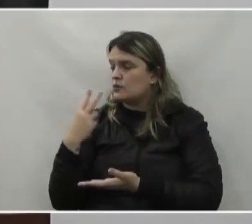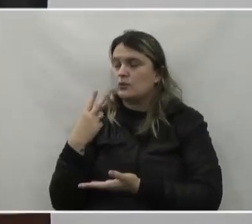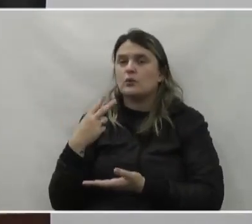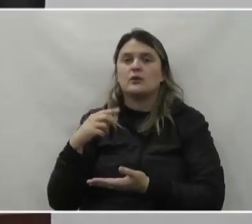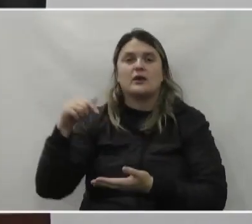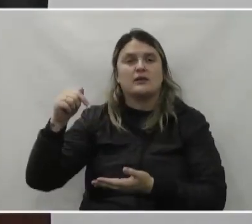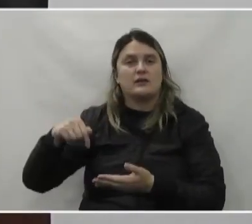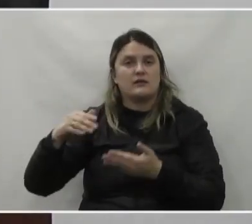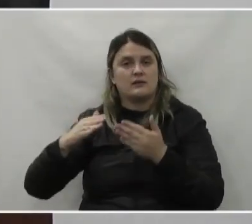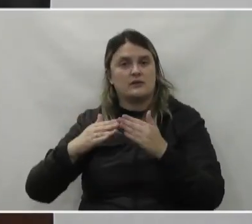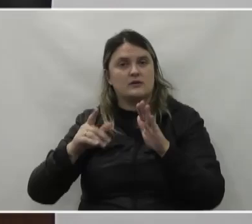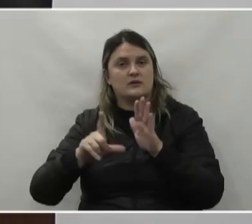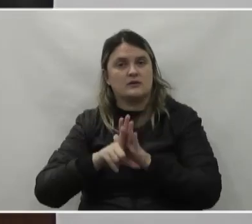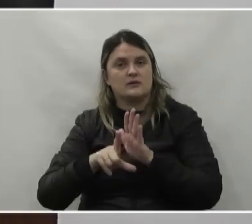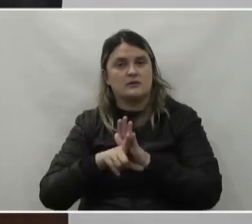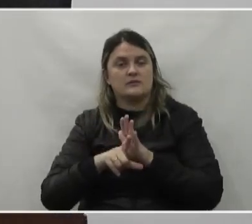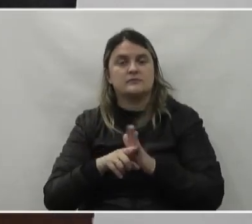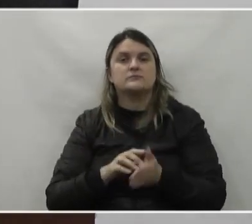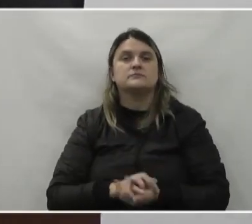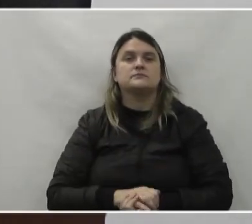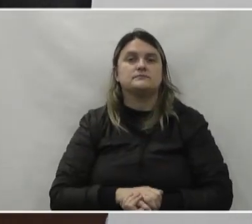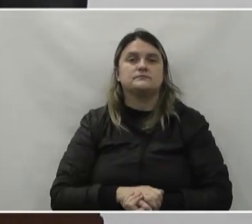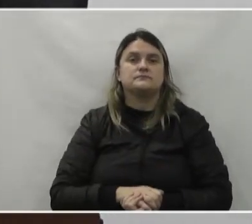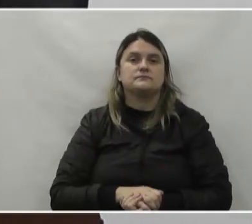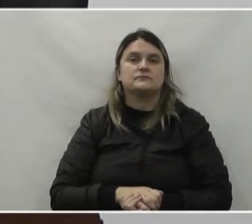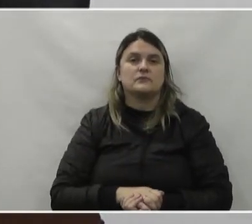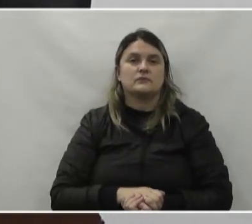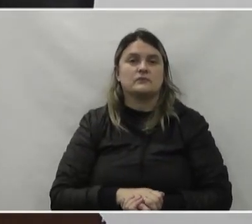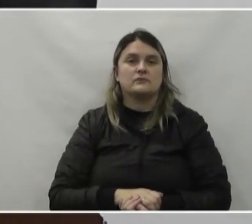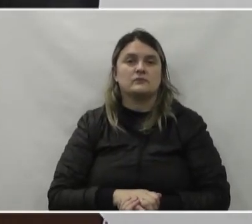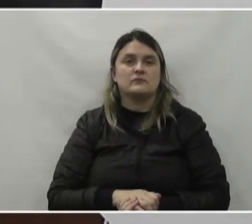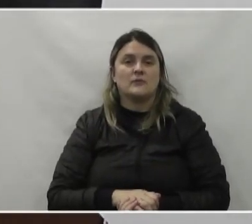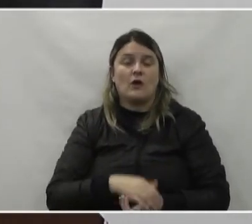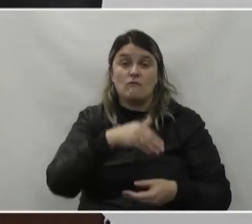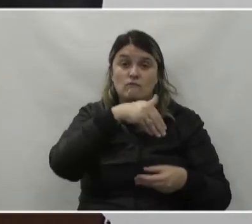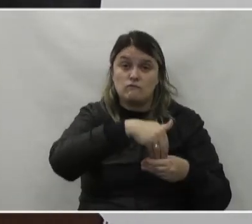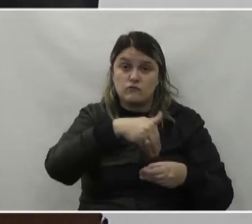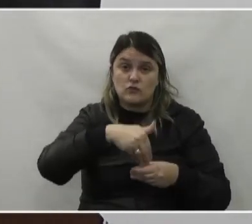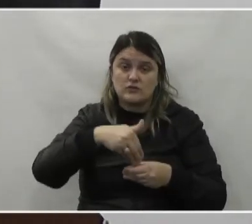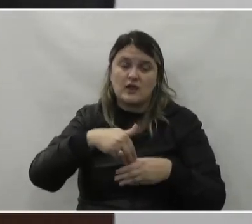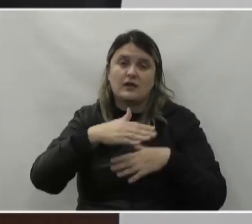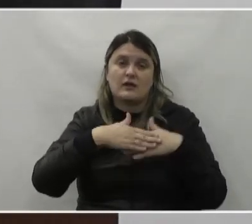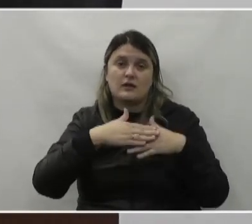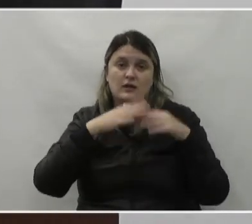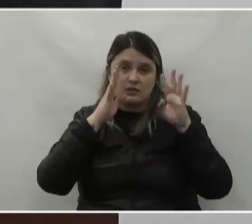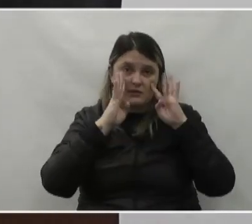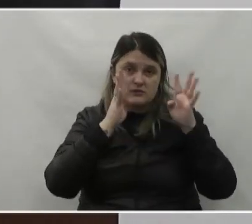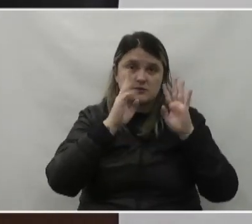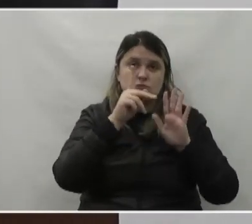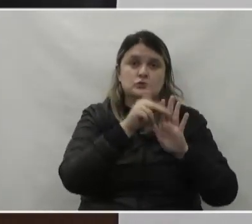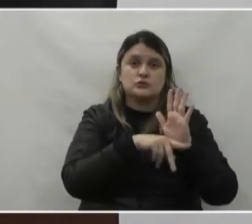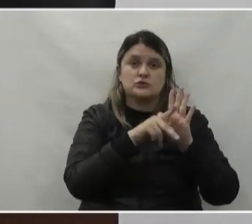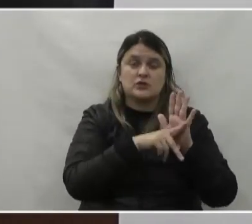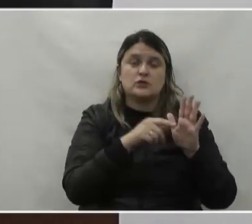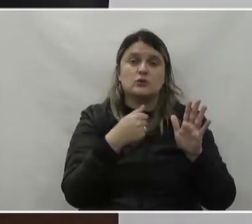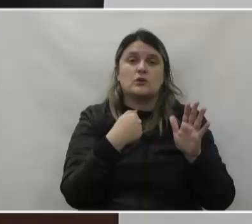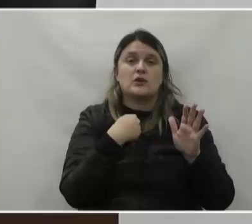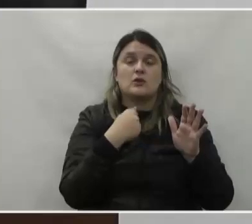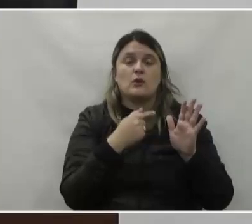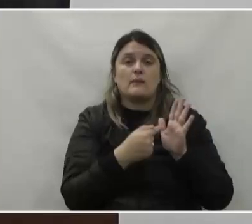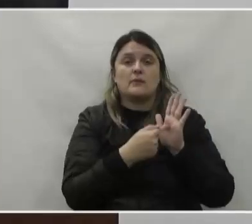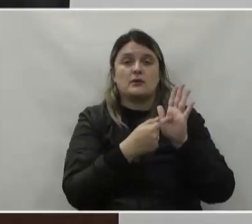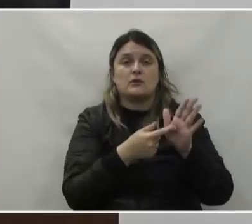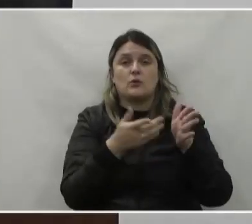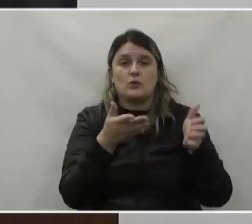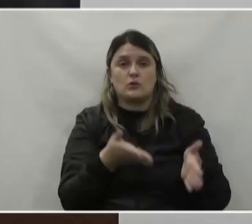dessa Casa de Leis para que apreciem com carinho e atenção o projeto que eu estou apresentando